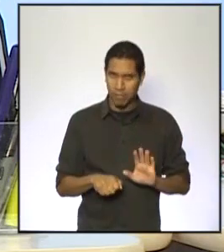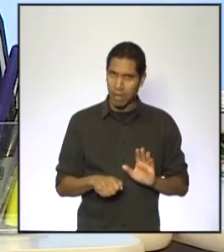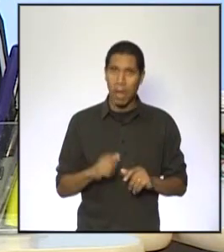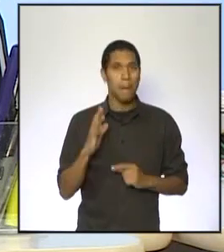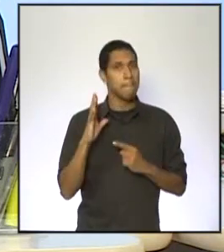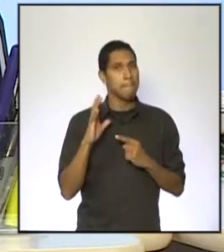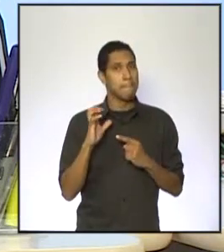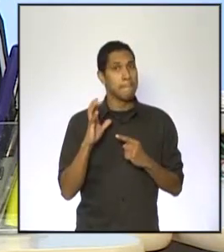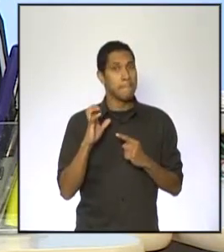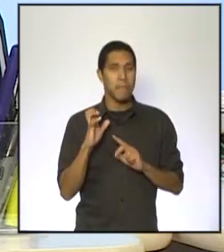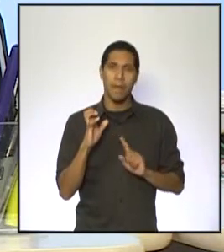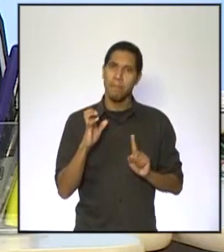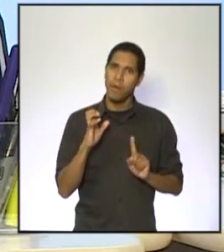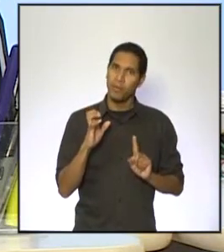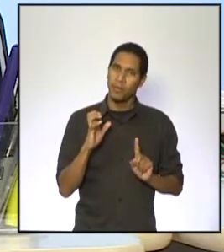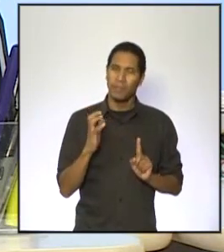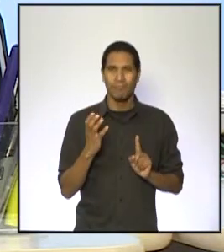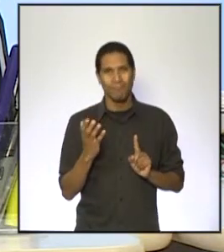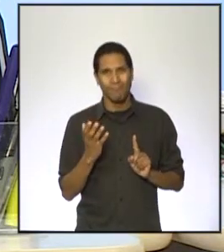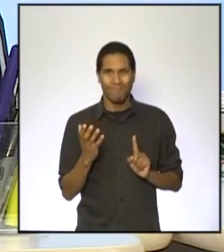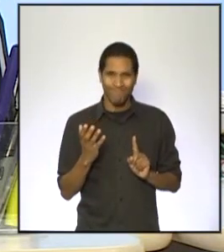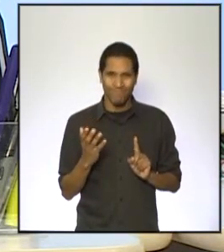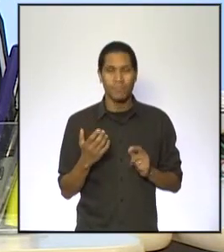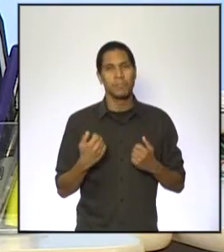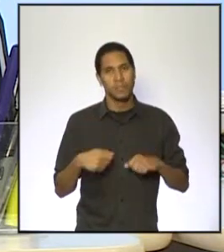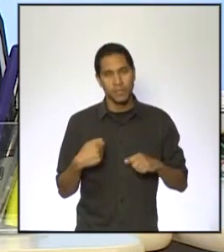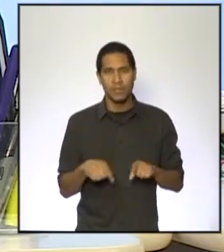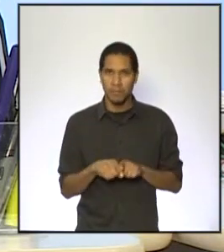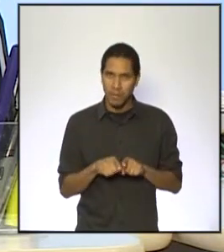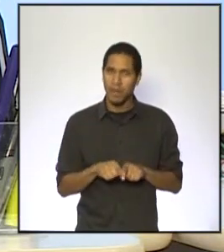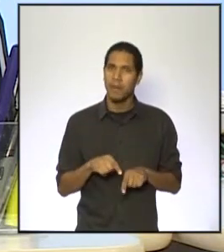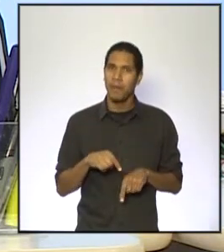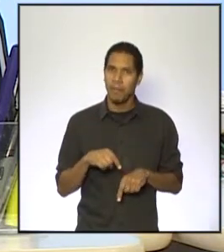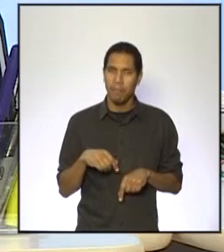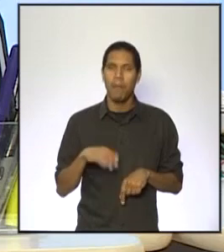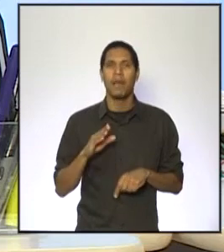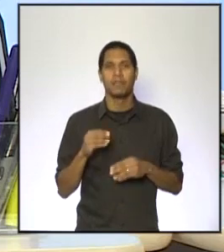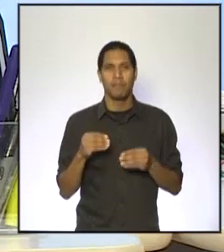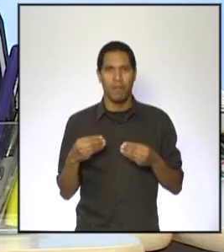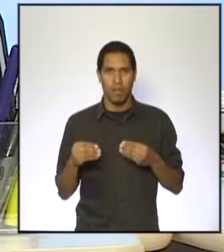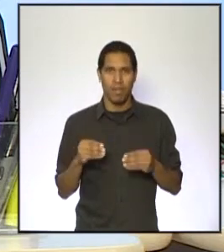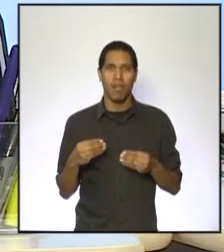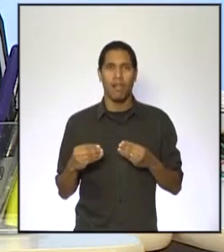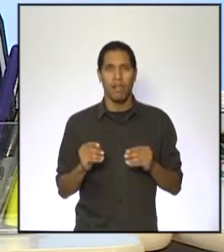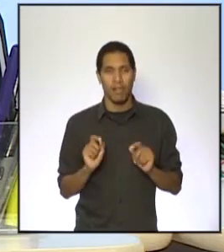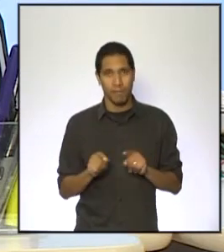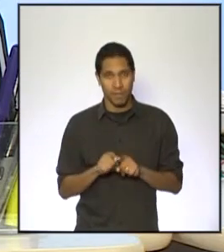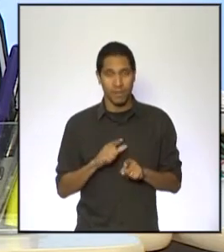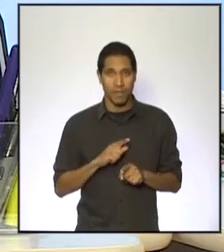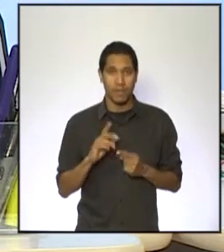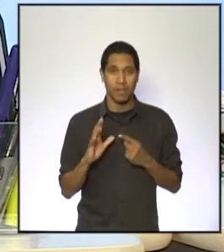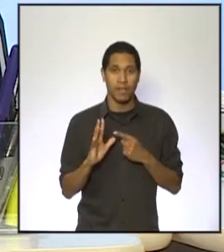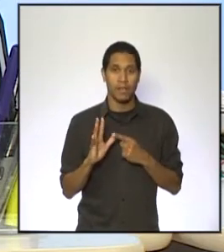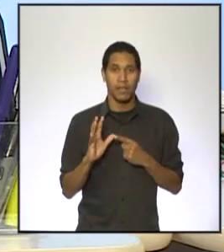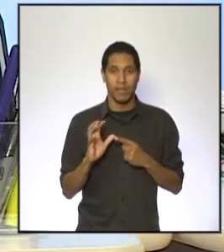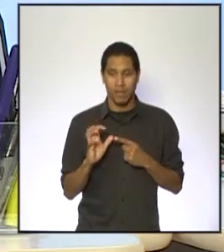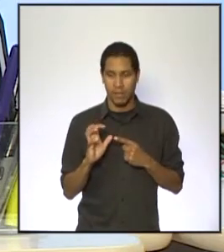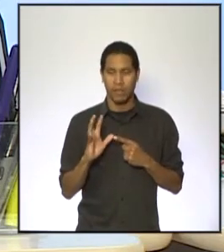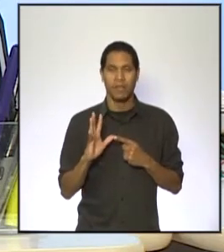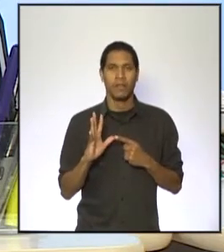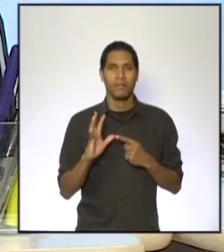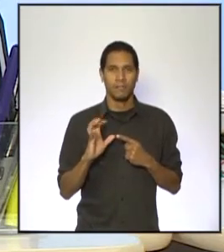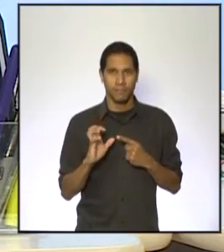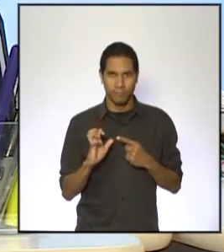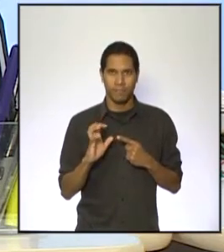mão, porque para a nossa mão nós precisamos de um material um pouco mais maleável que faça essas articulações de abrir e fechar